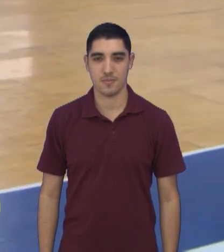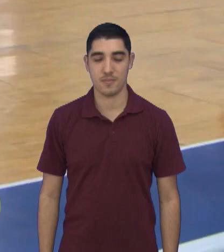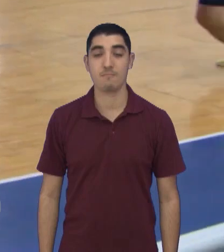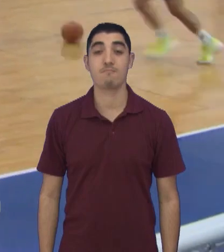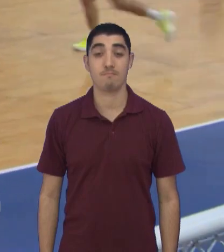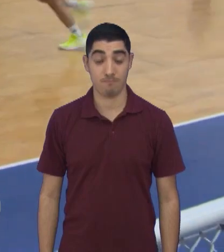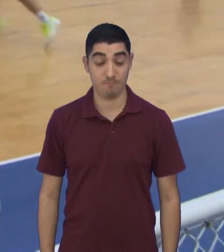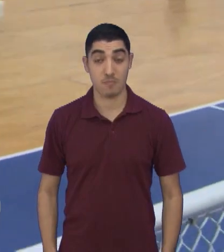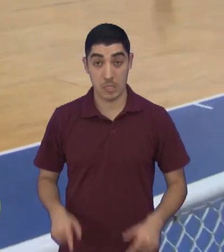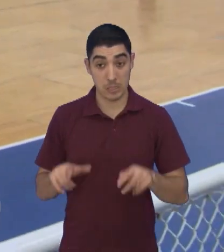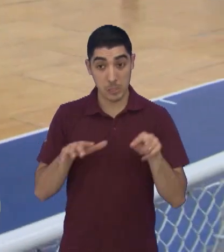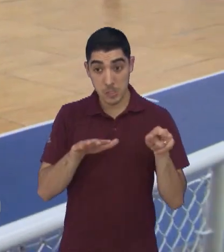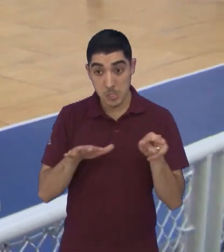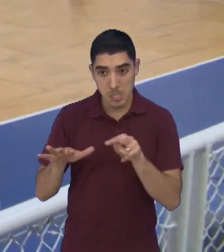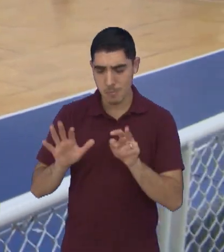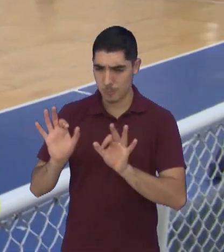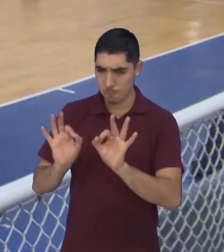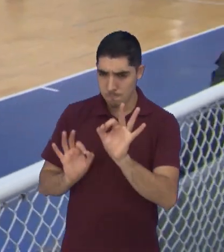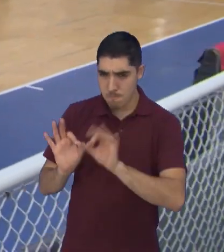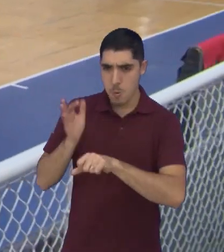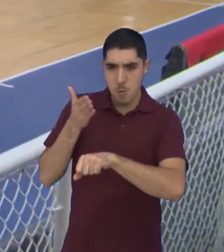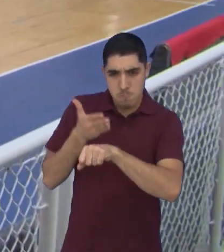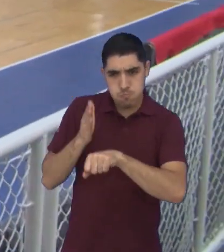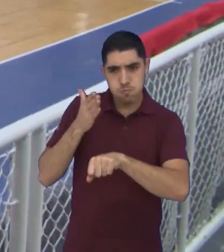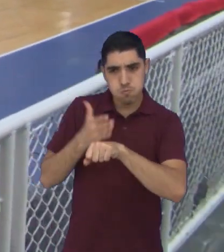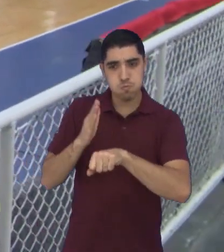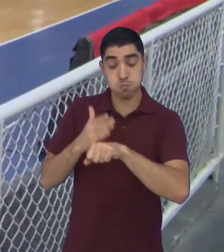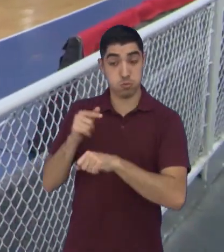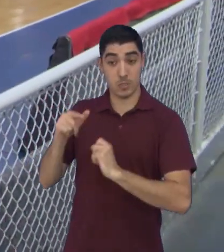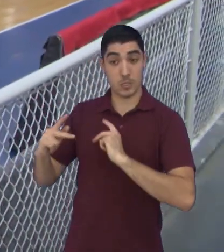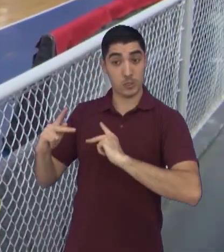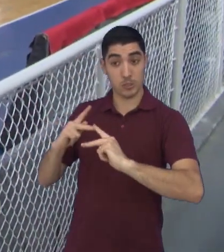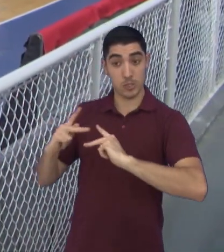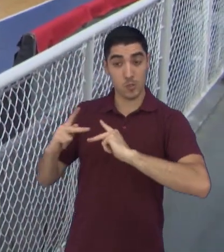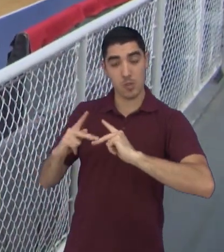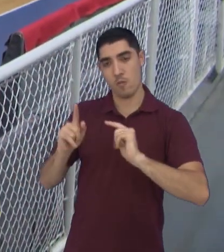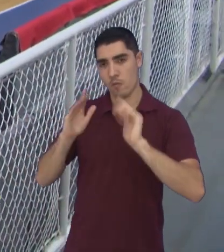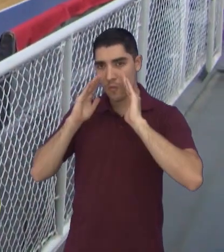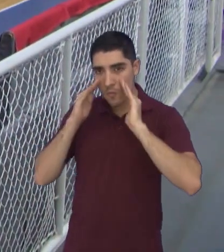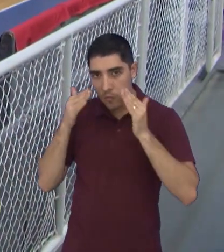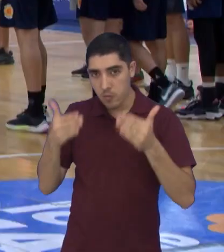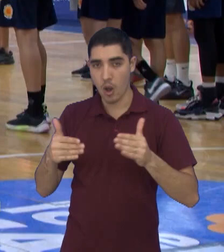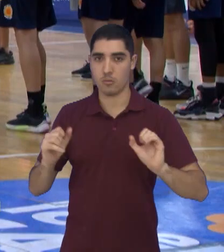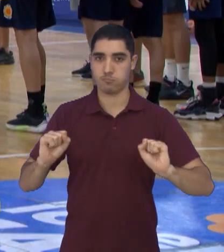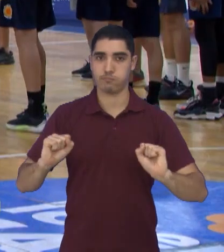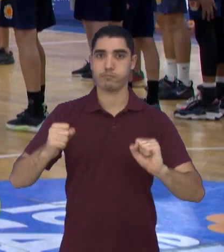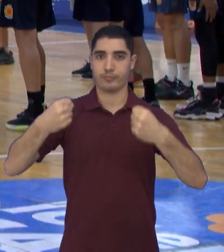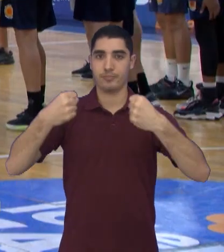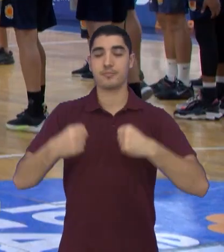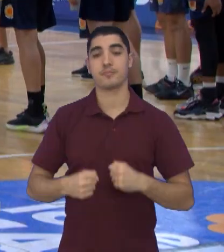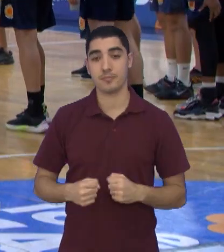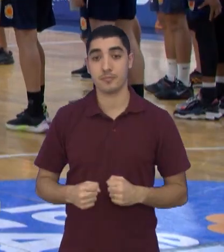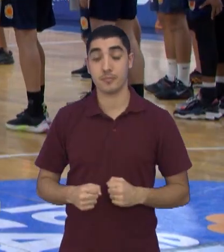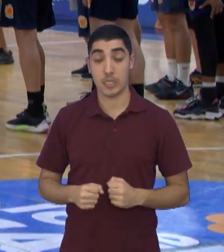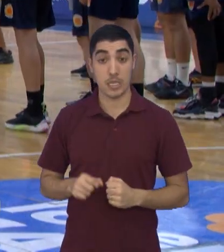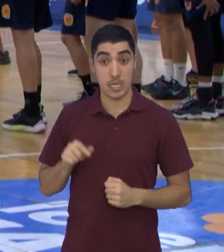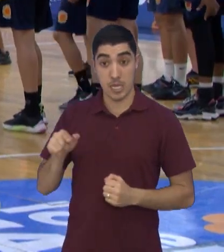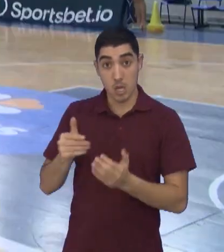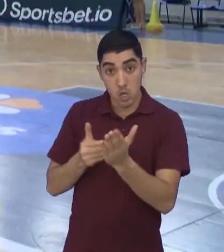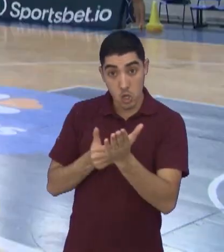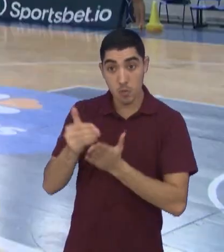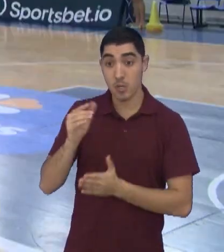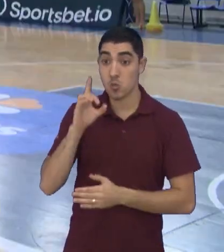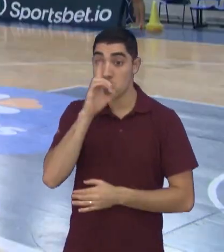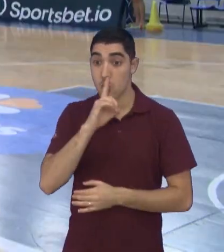A semana foi de preparação para o São José Basquetebol, visando a estreia nos playoffs. A série inicia domingo,